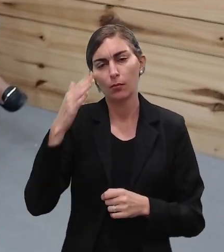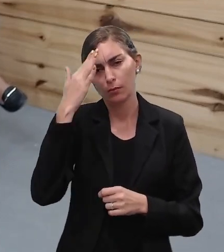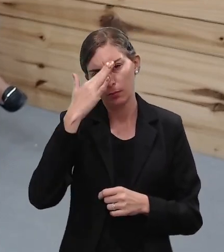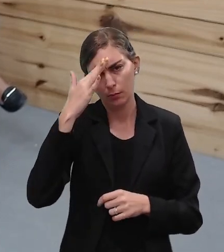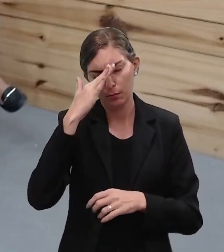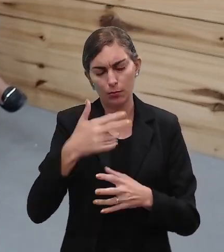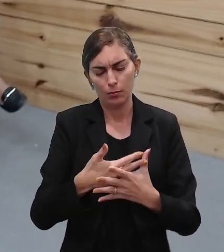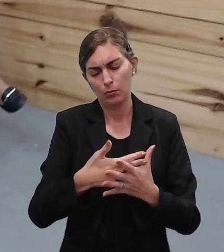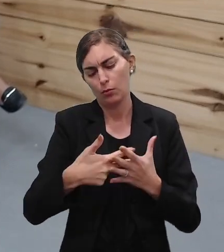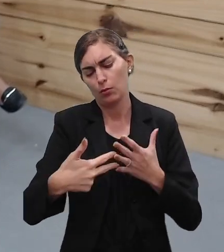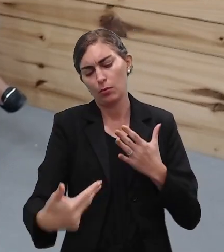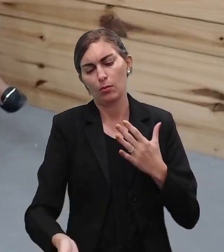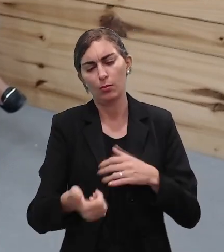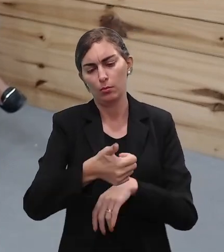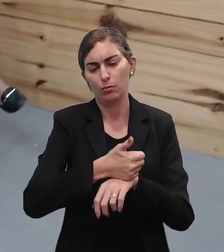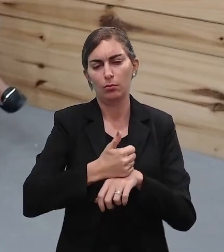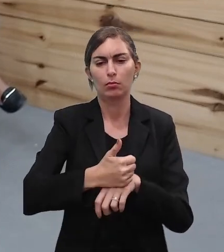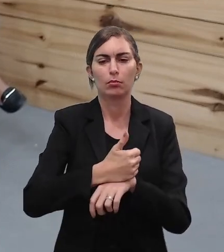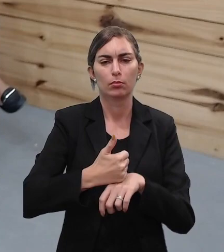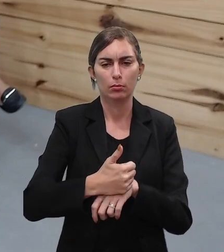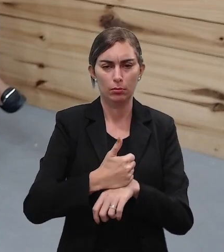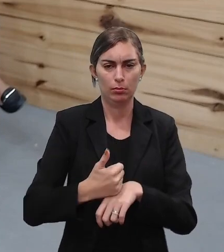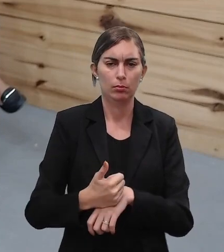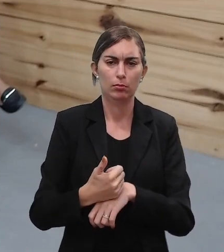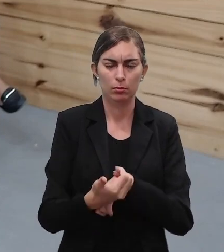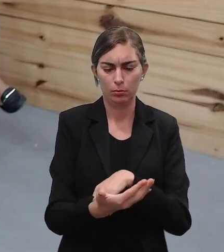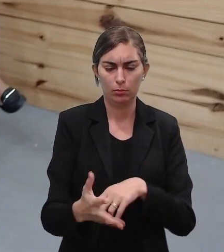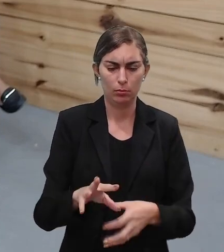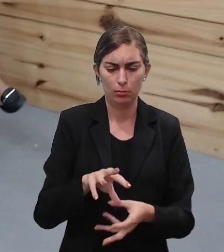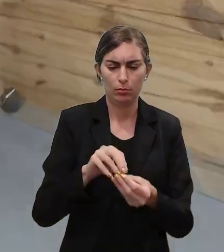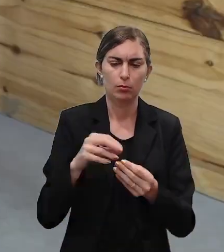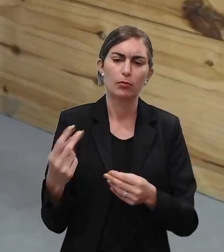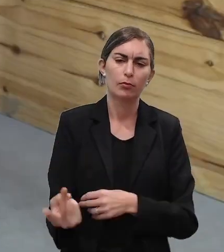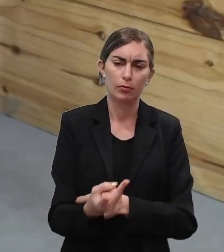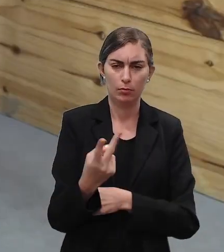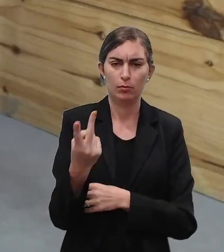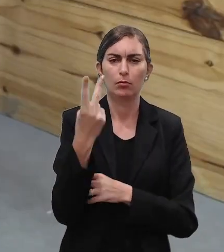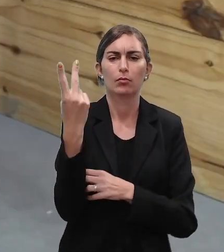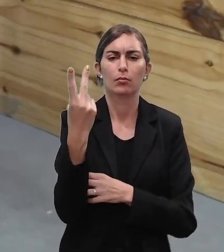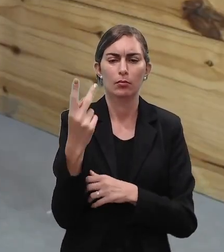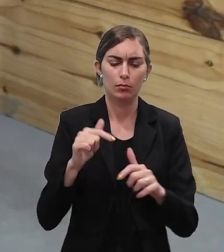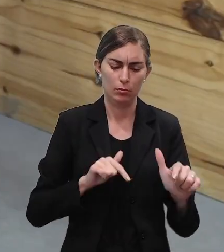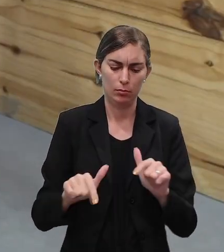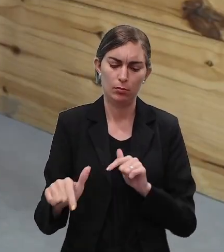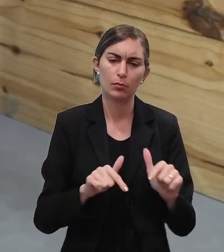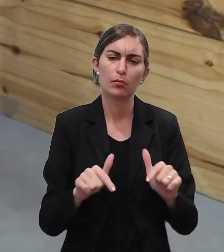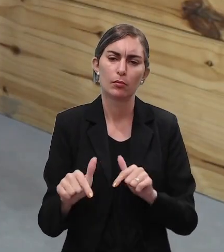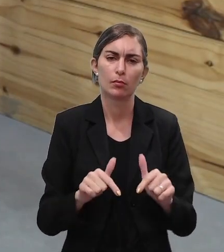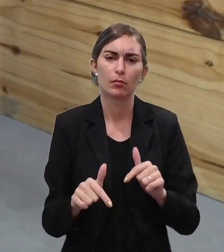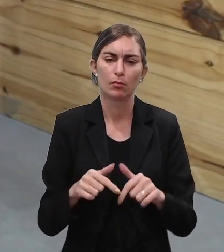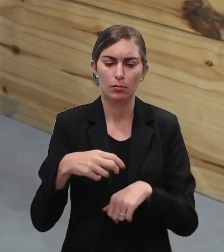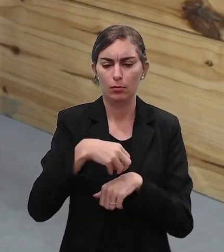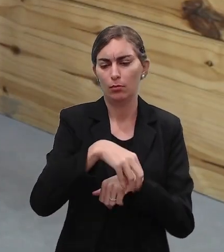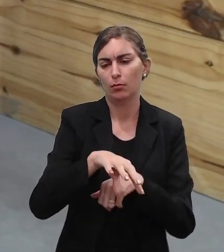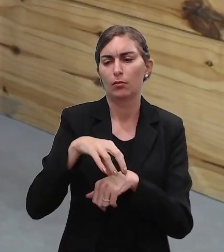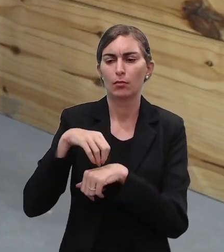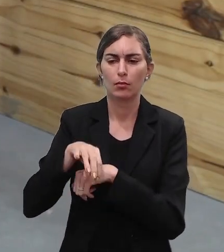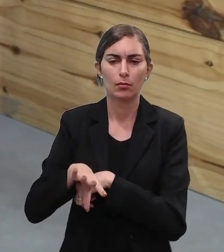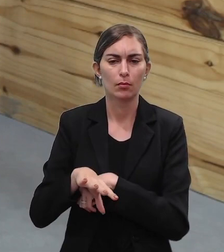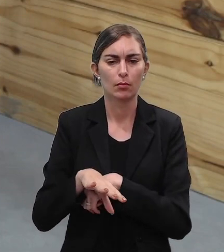suas qualidades profissionais irá agregar valor ao trabalho e assim trazer